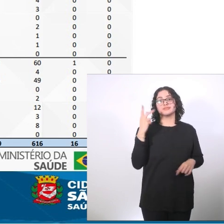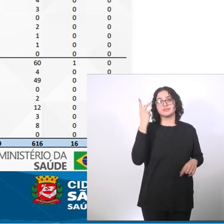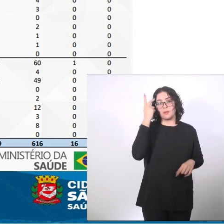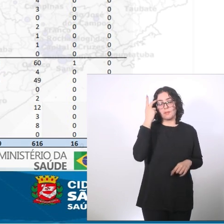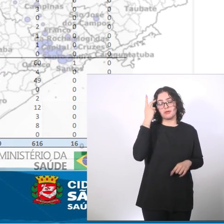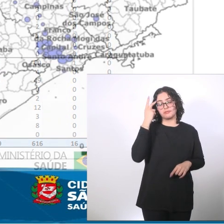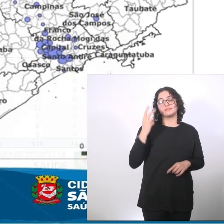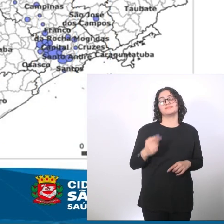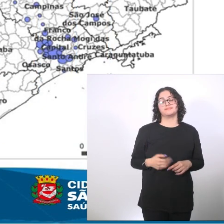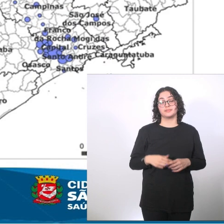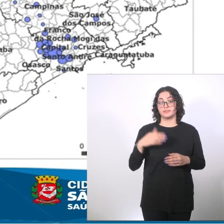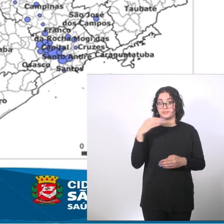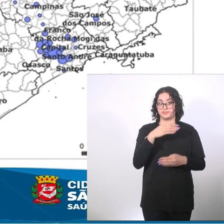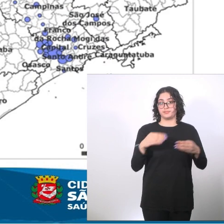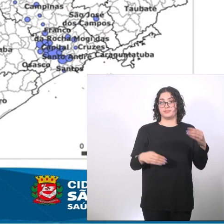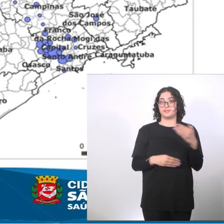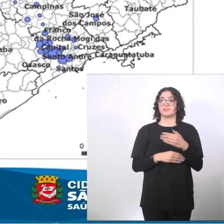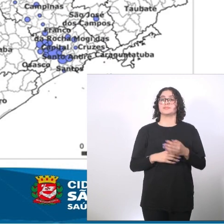próximo.